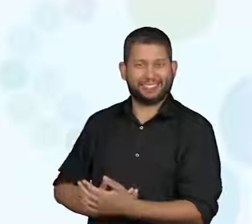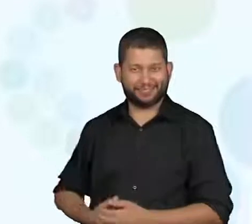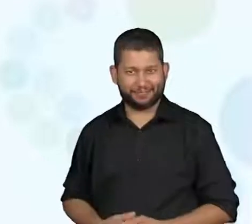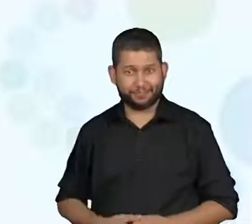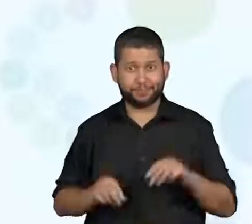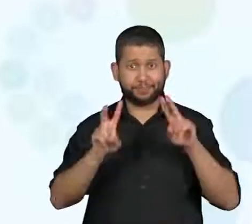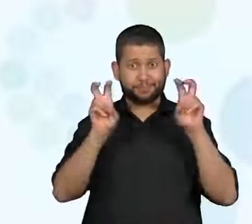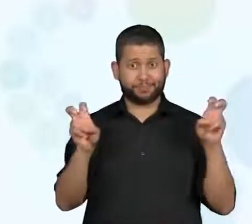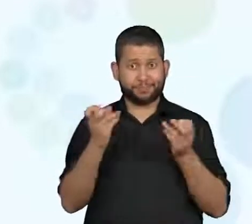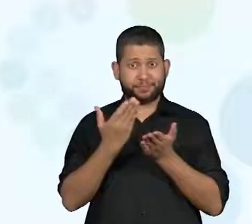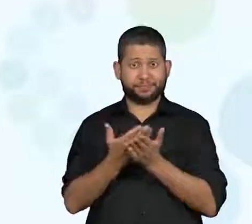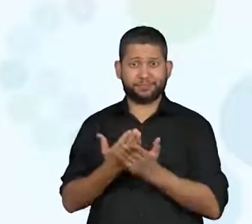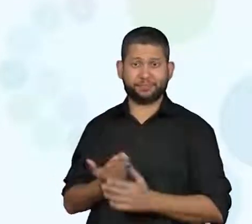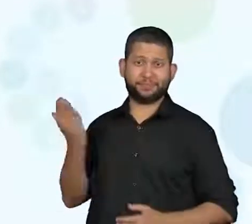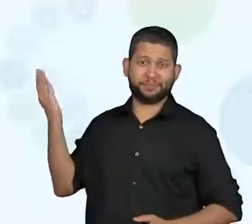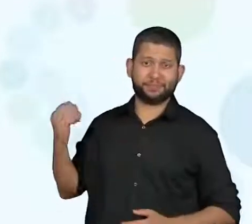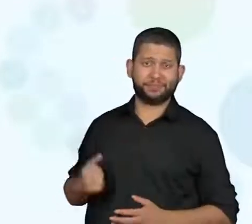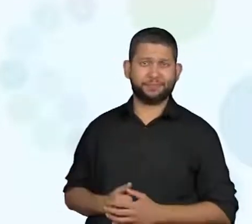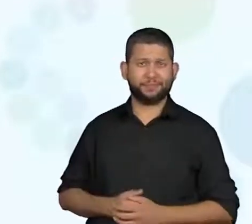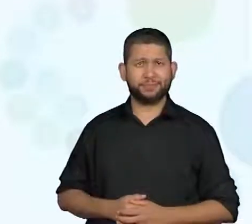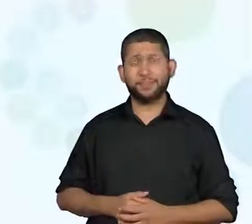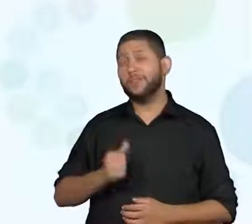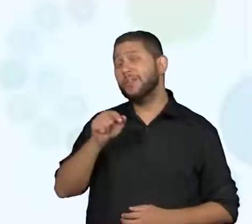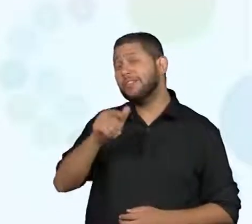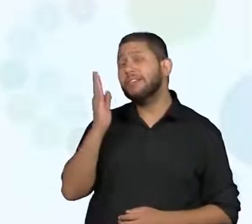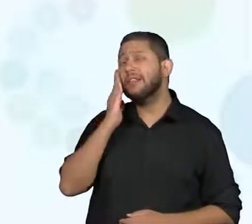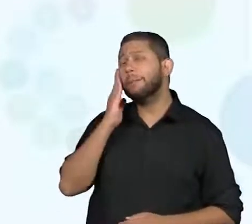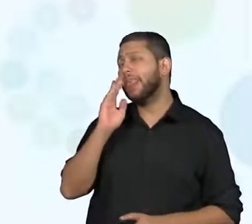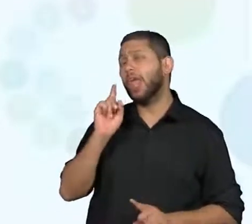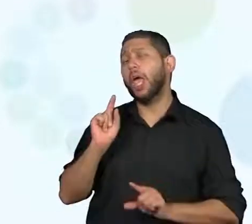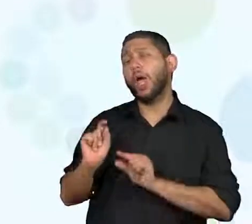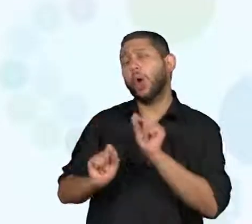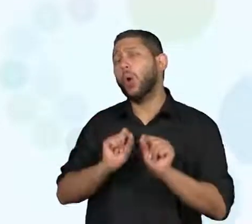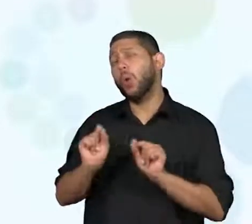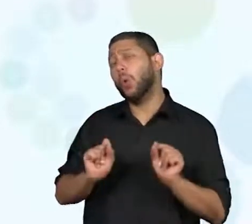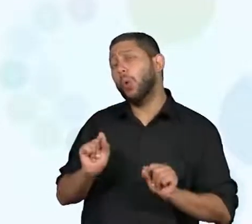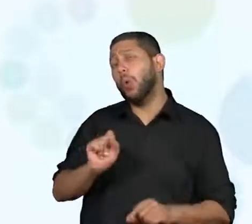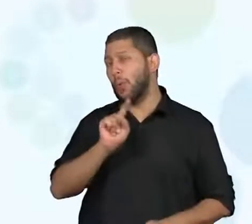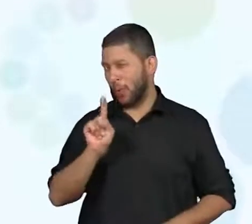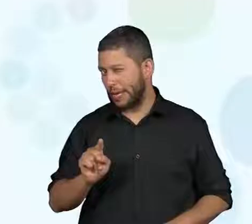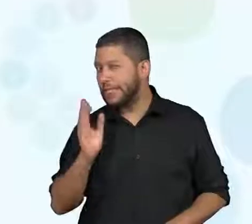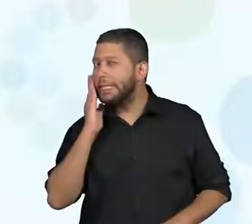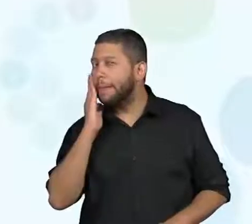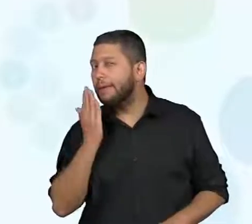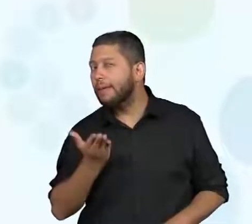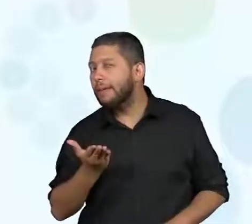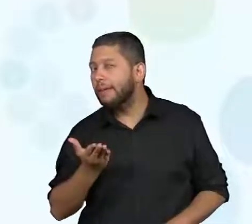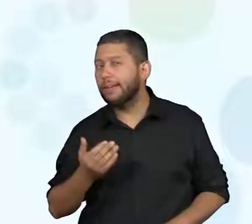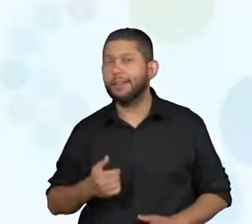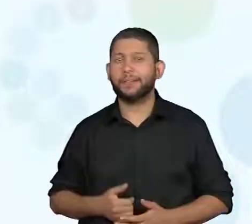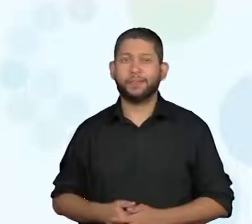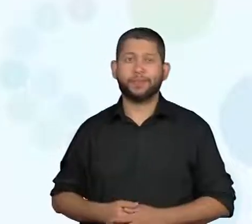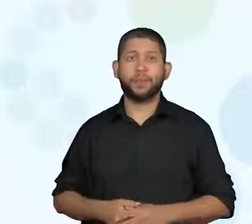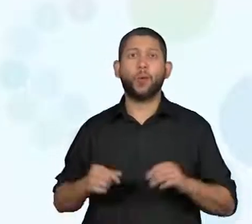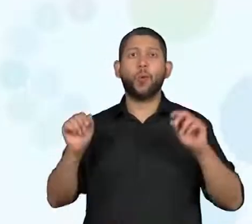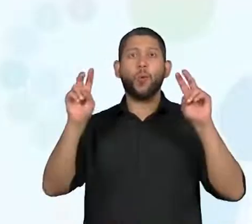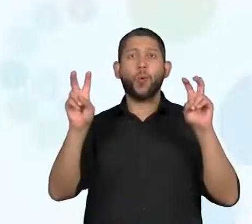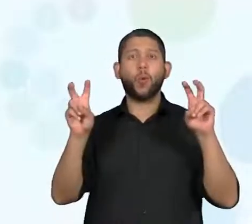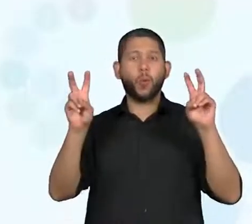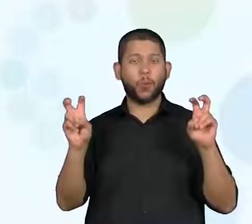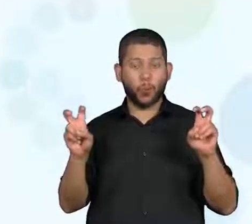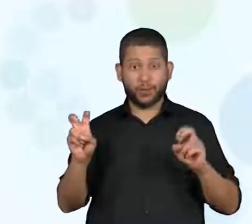Título desta aula, você sabia que? E eu fiz a provocação colocando os dois sinais